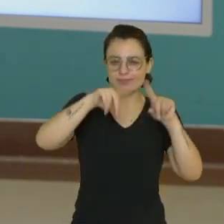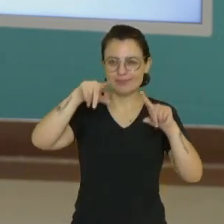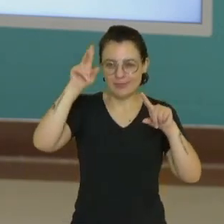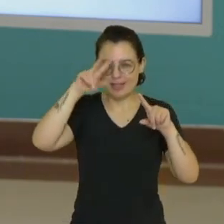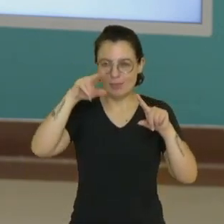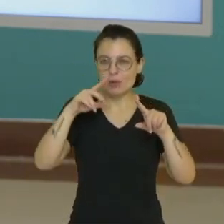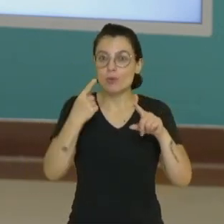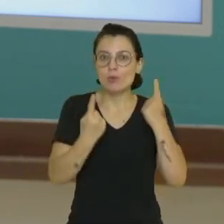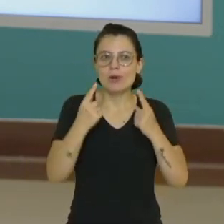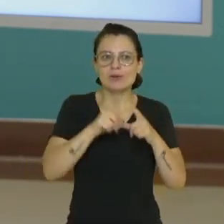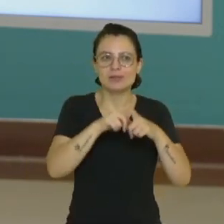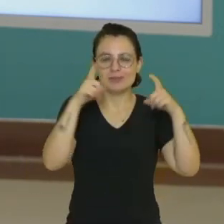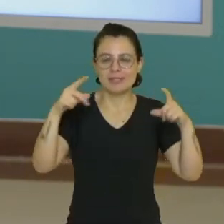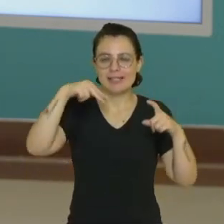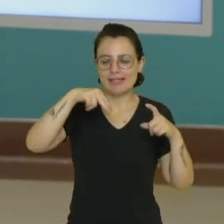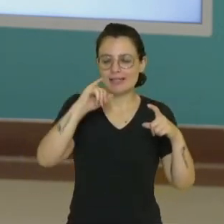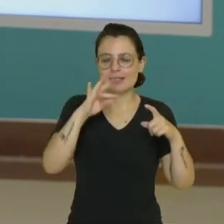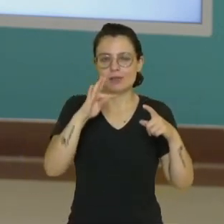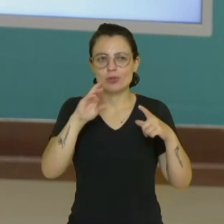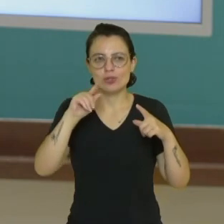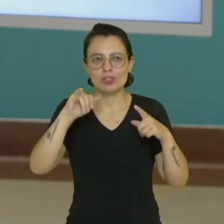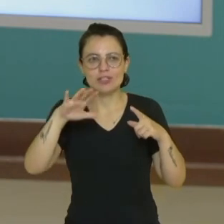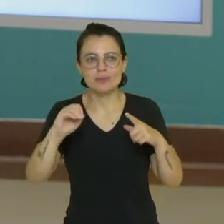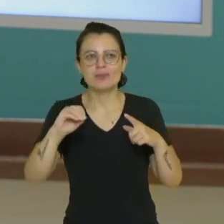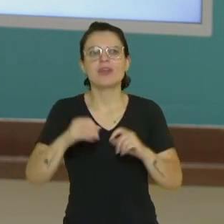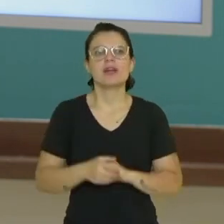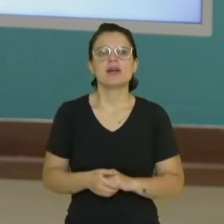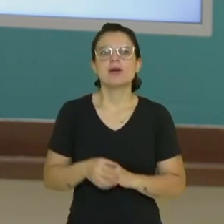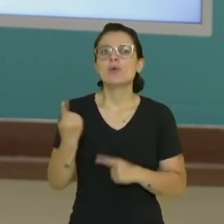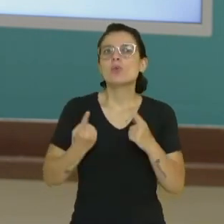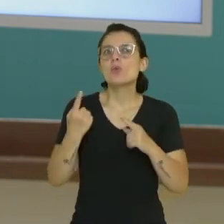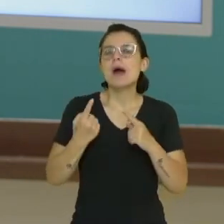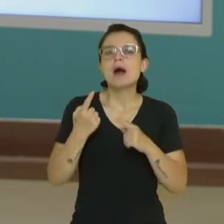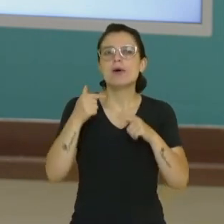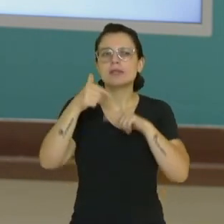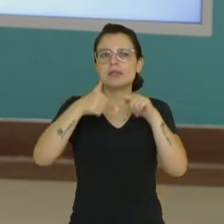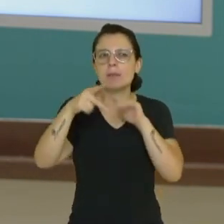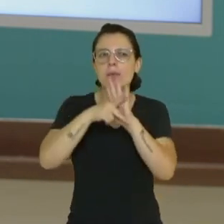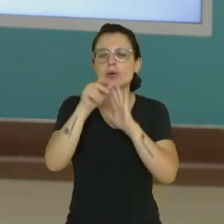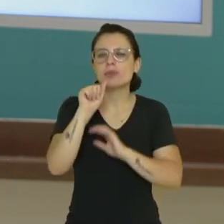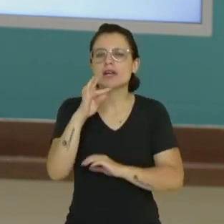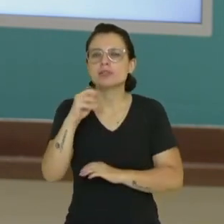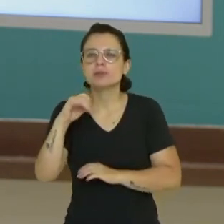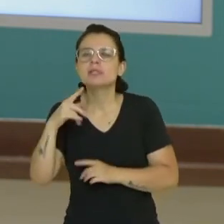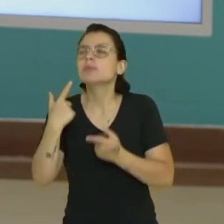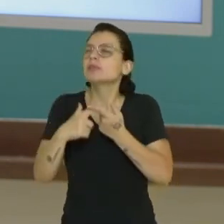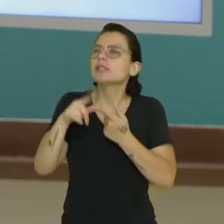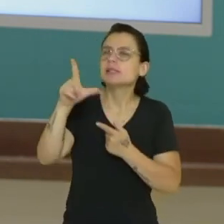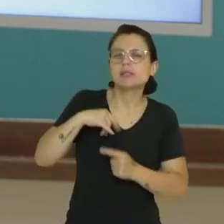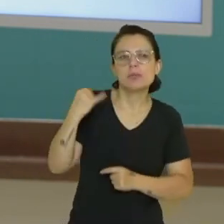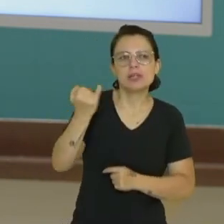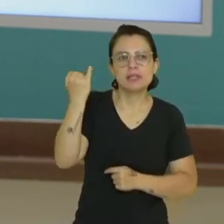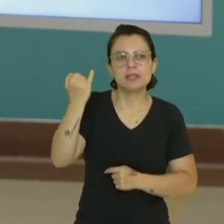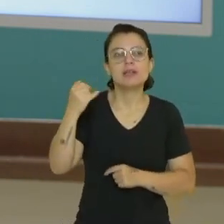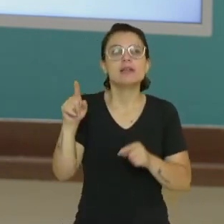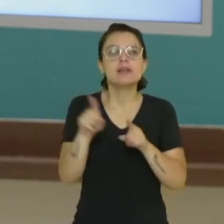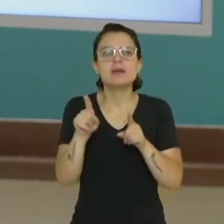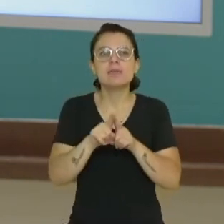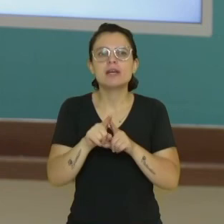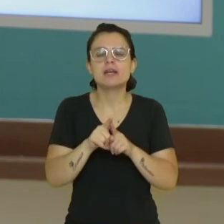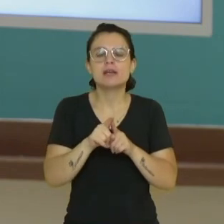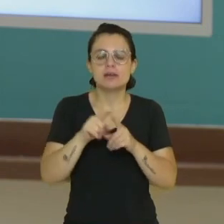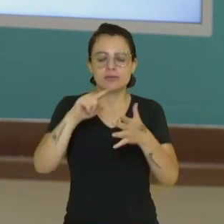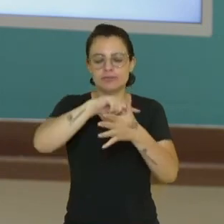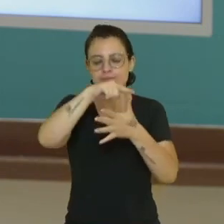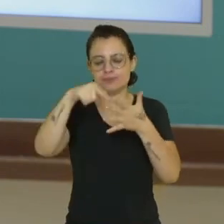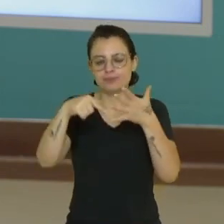mais abundante? O nitrogênio. As funções da atmosfera, os seus papéis que ela desempenha, além das